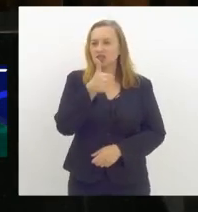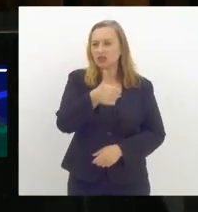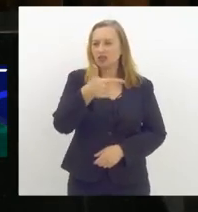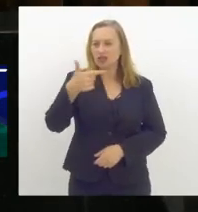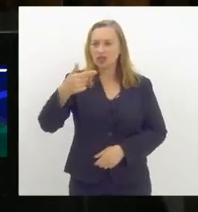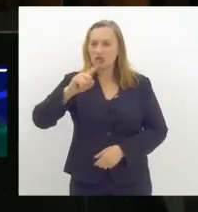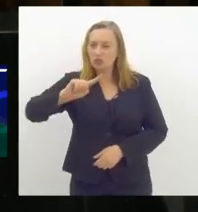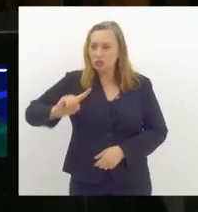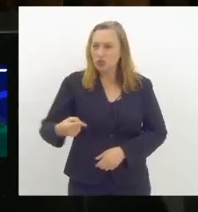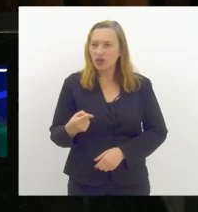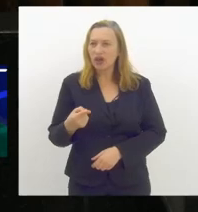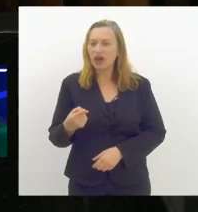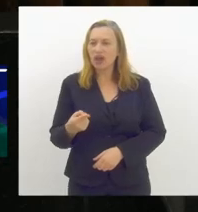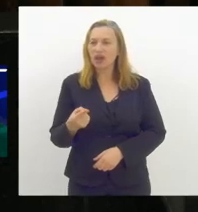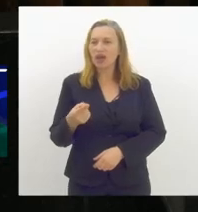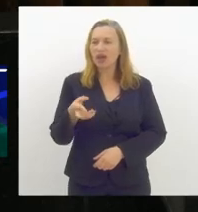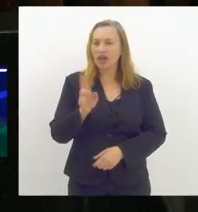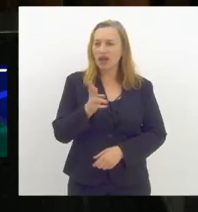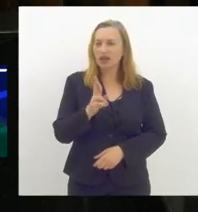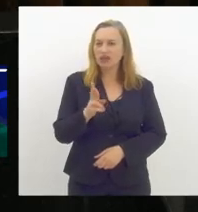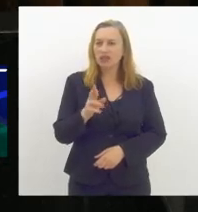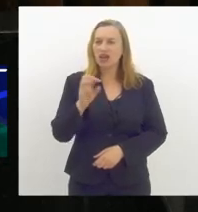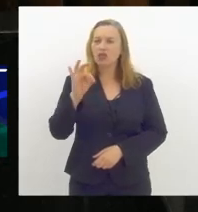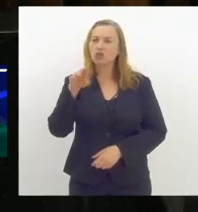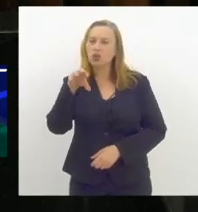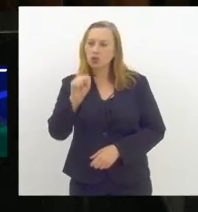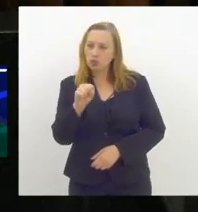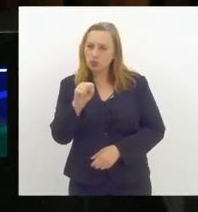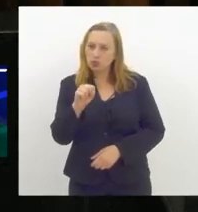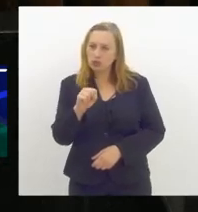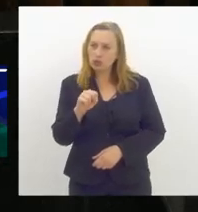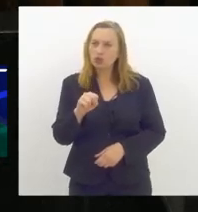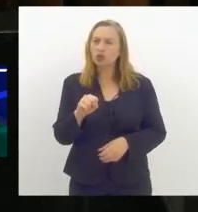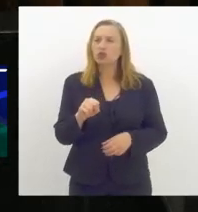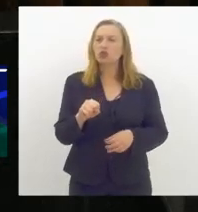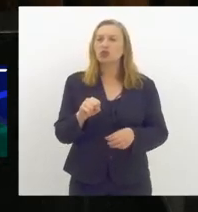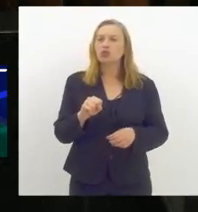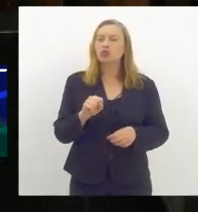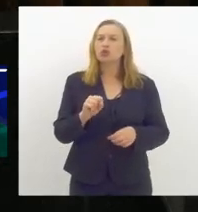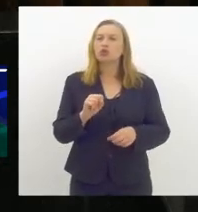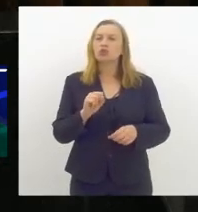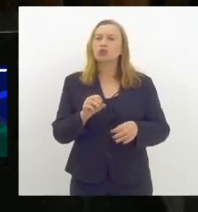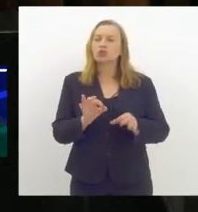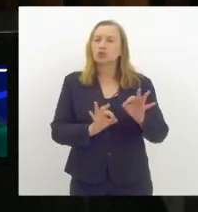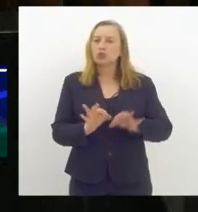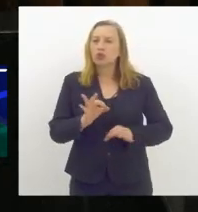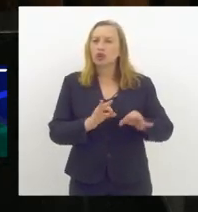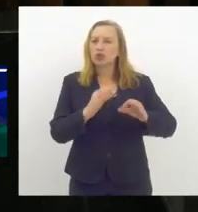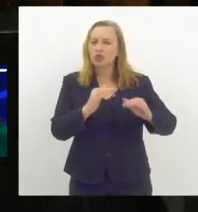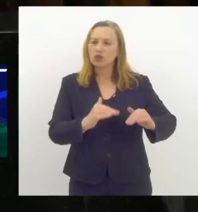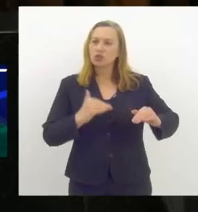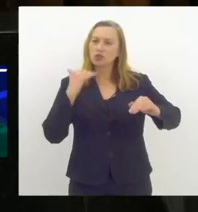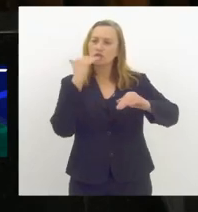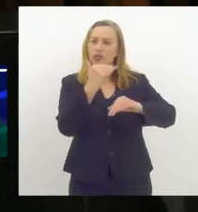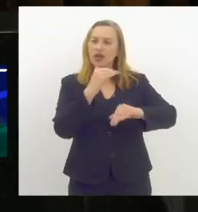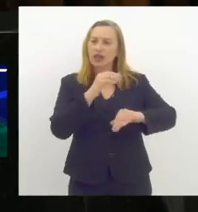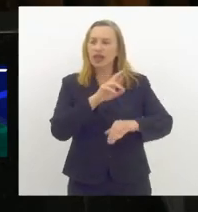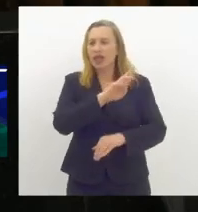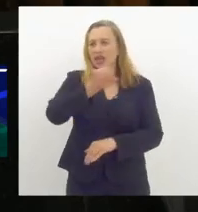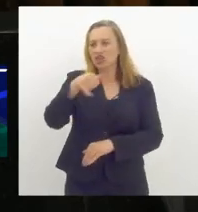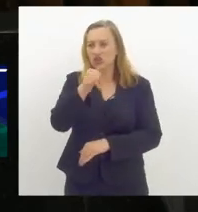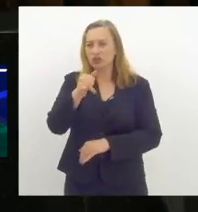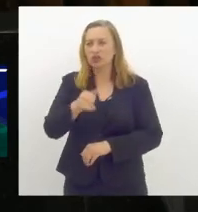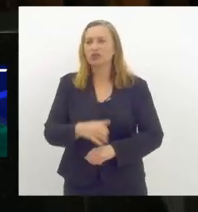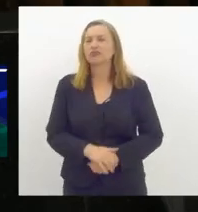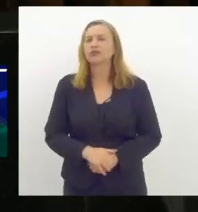21 mil reais para autônomos no programa Super RJ Olá e